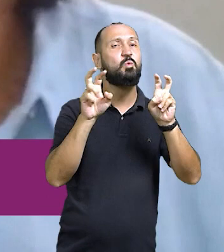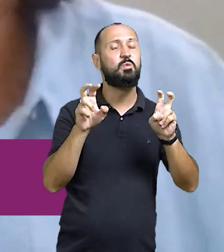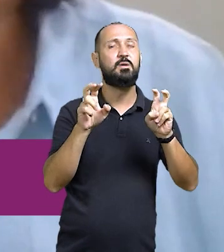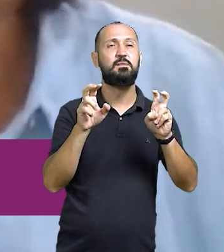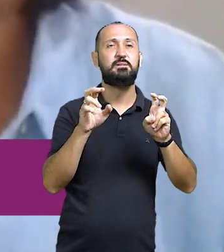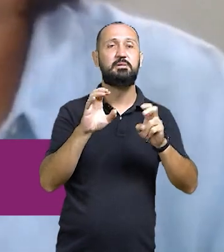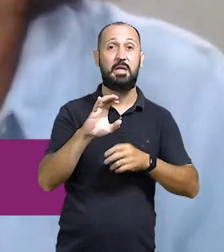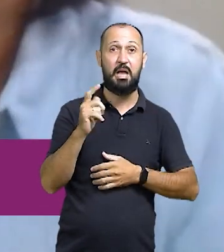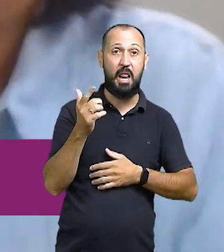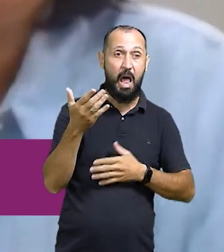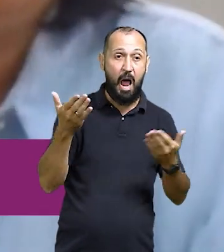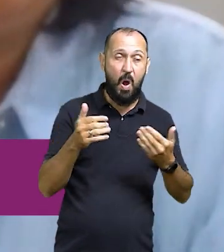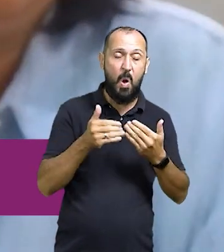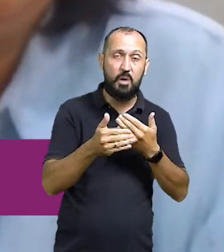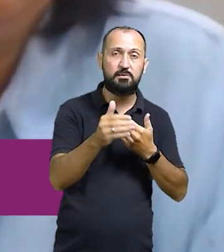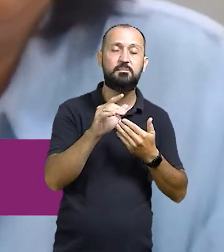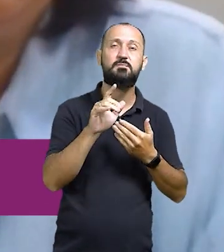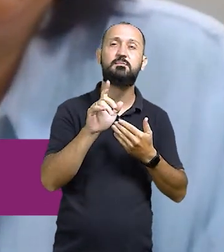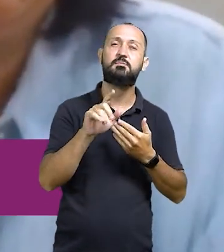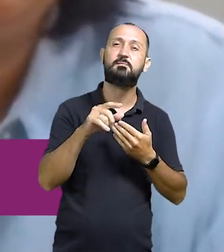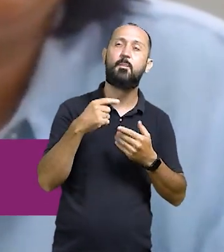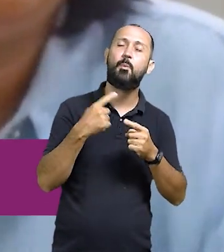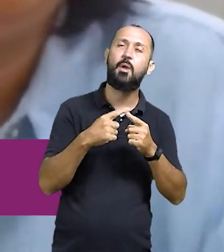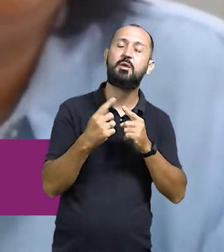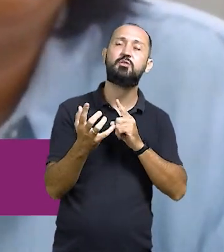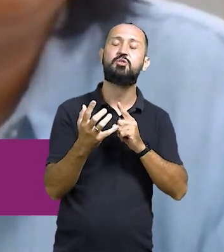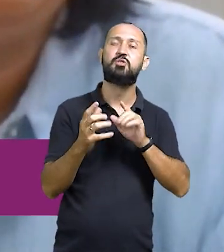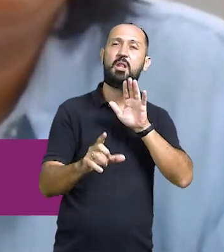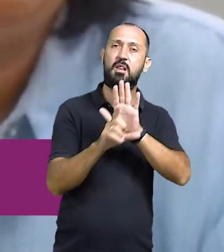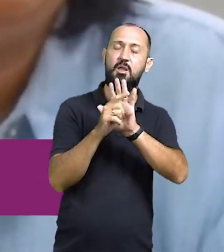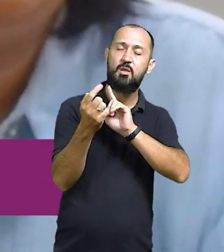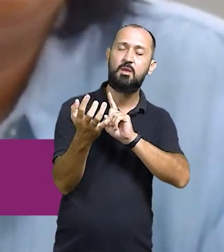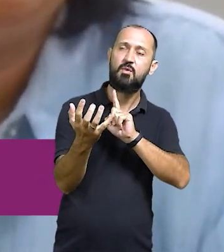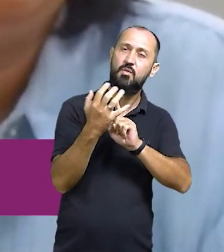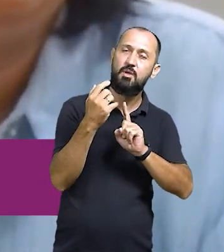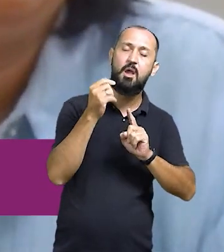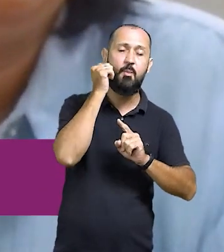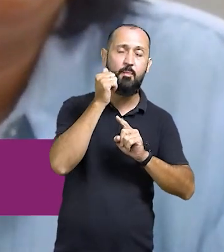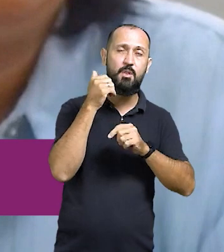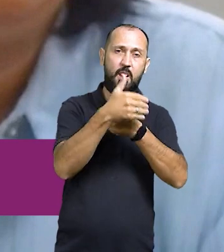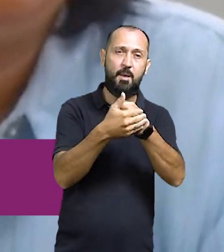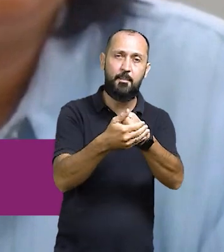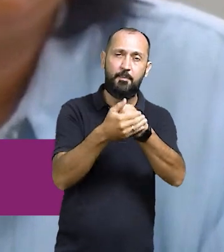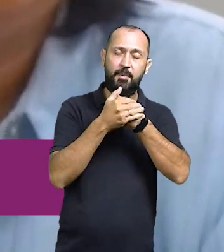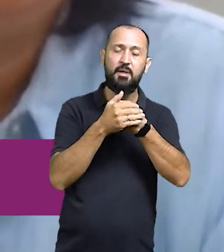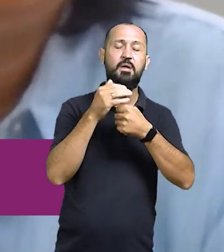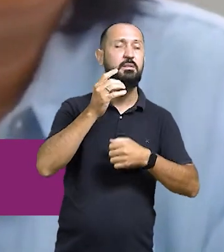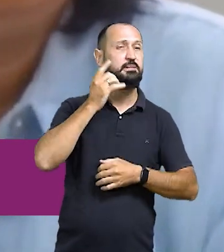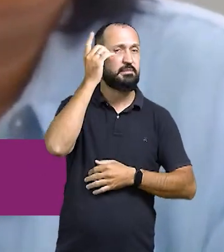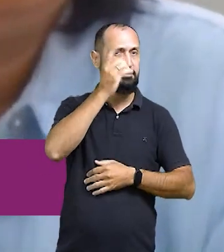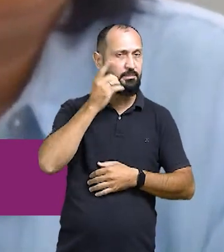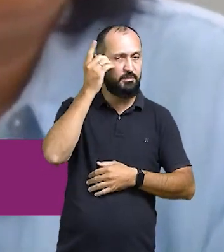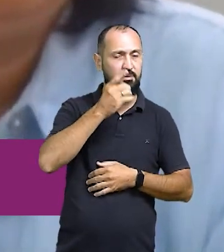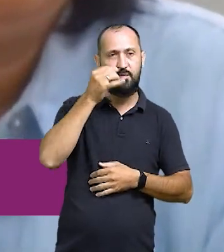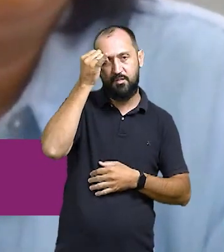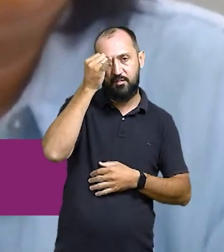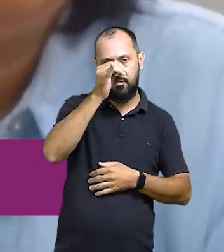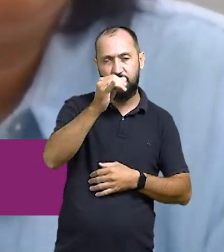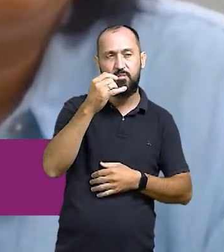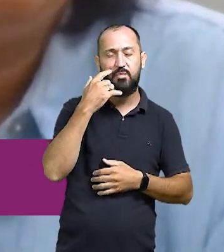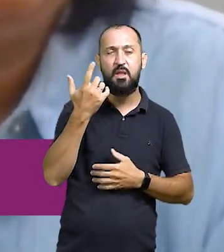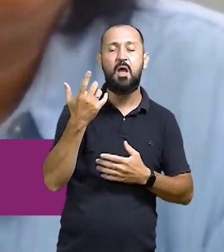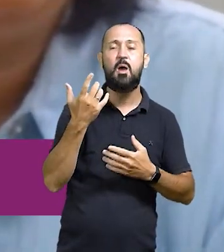da cidadania do estado de Mato Grosso do Sul, que já foi desmembrada da cultura, do esporte e do turismo, mas eu